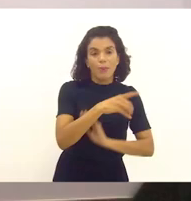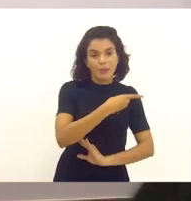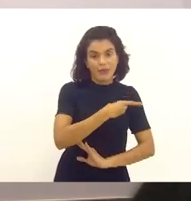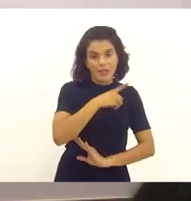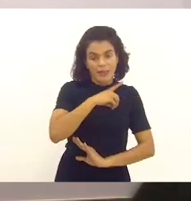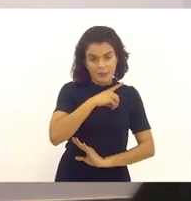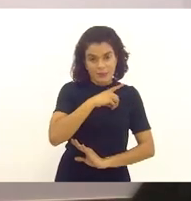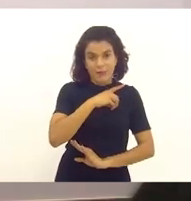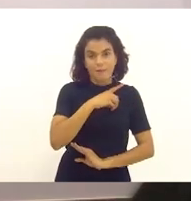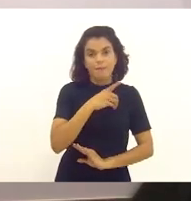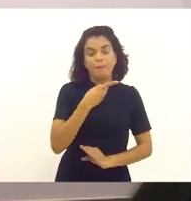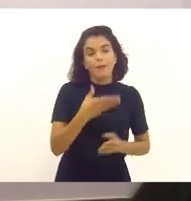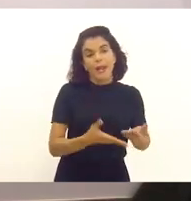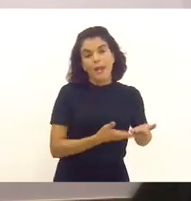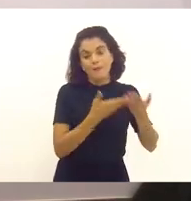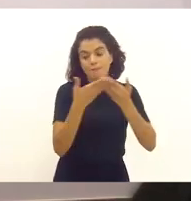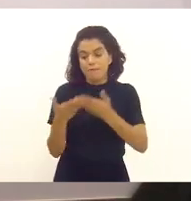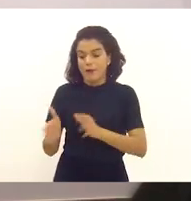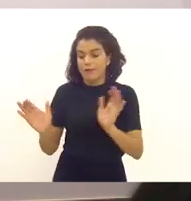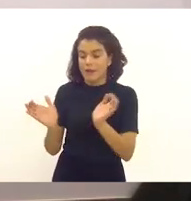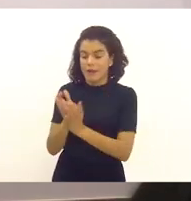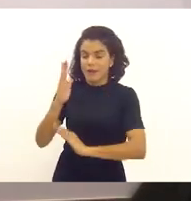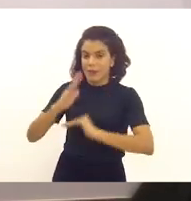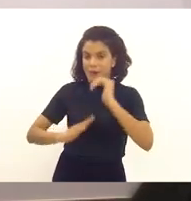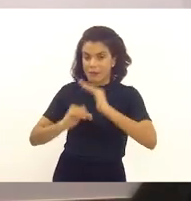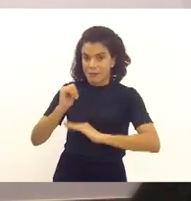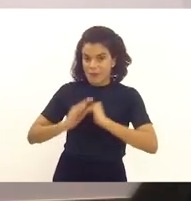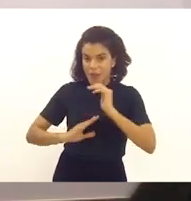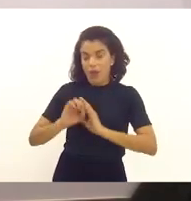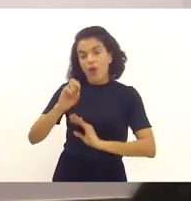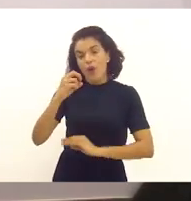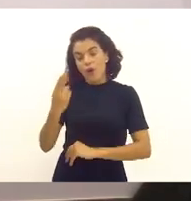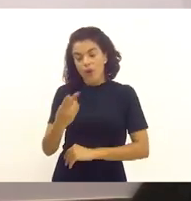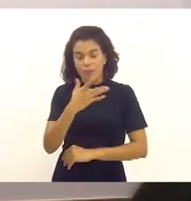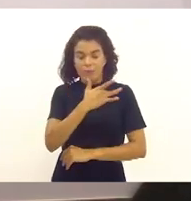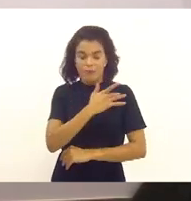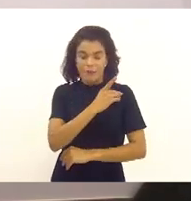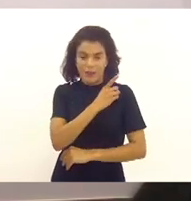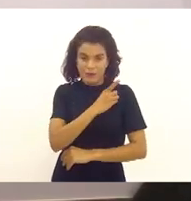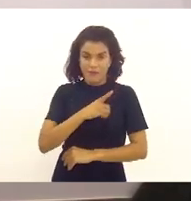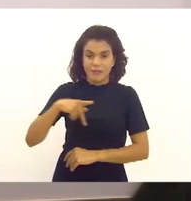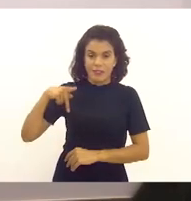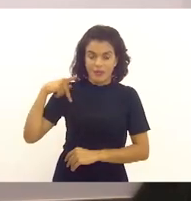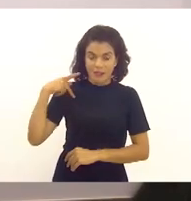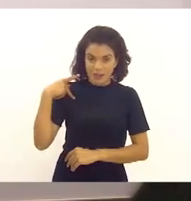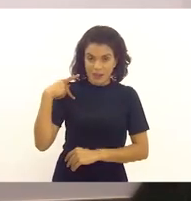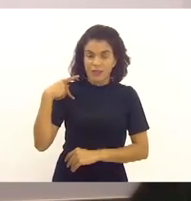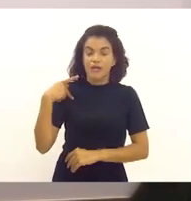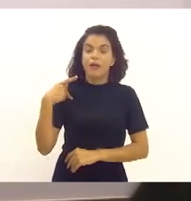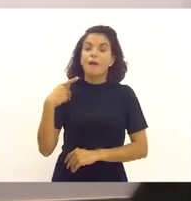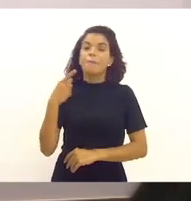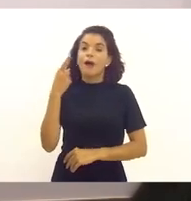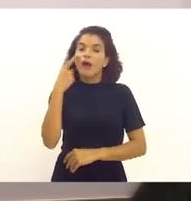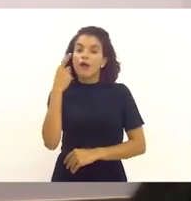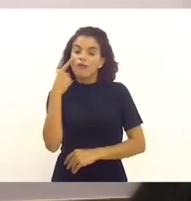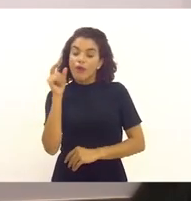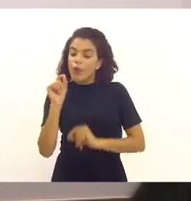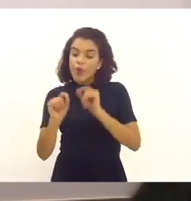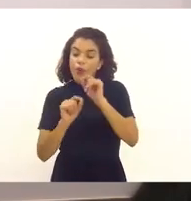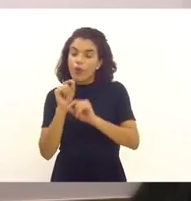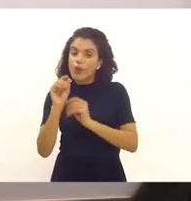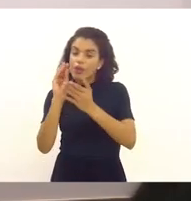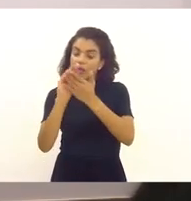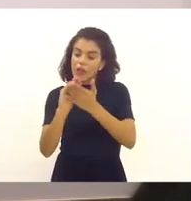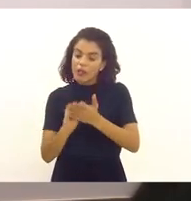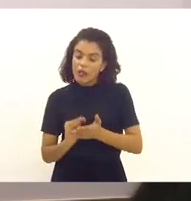ele manda para a equipe técnica ou para defensoria entrar em contato com assistida para ver o lapidar